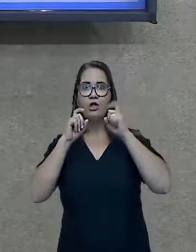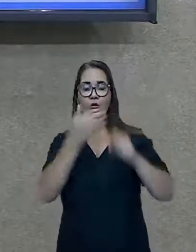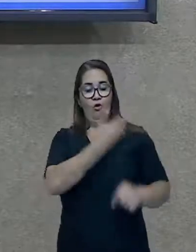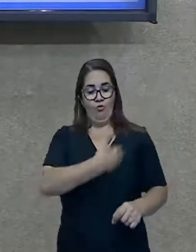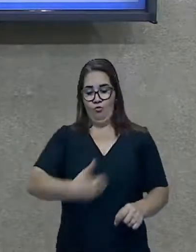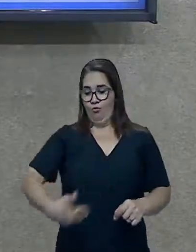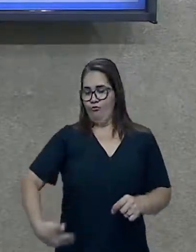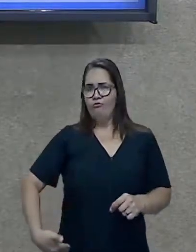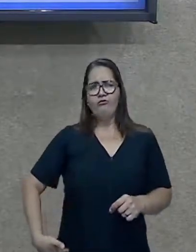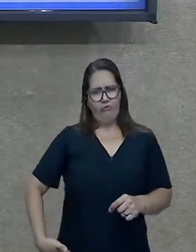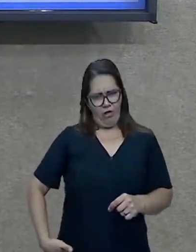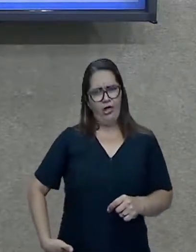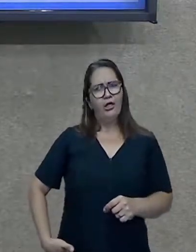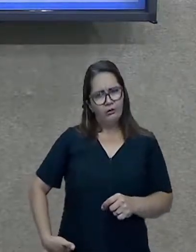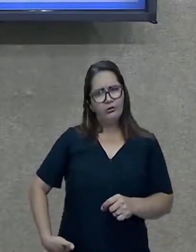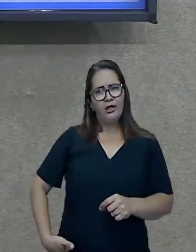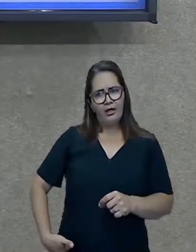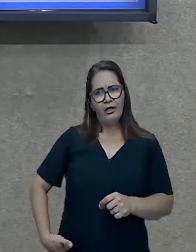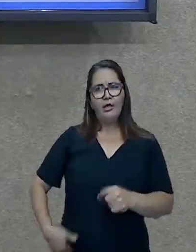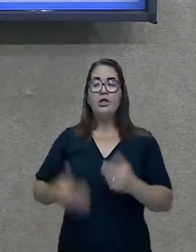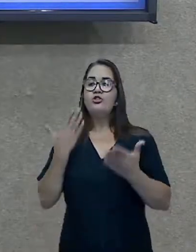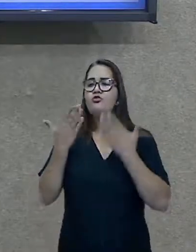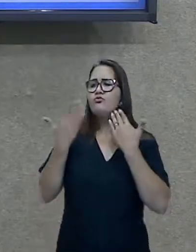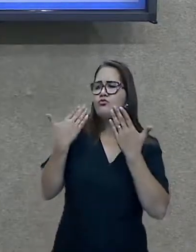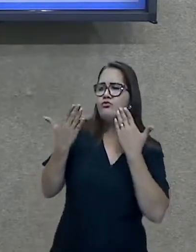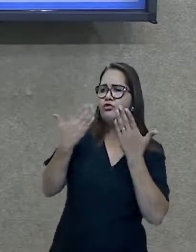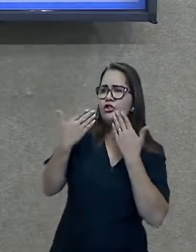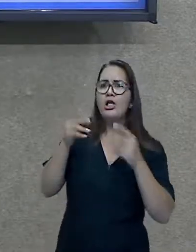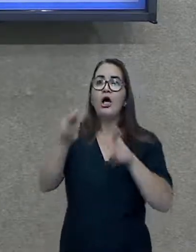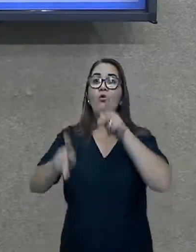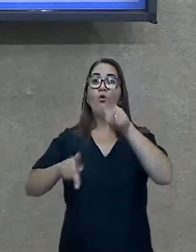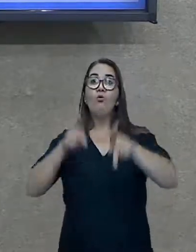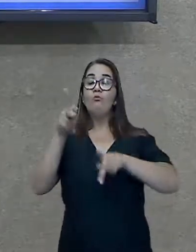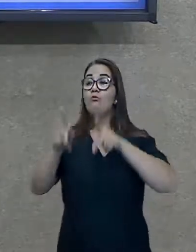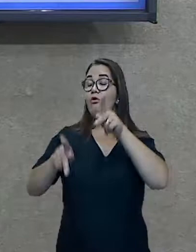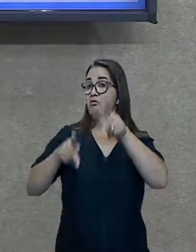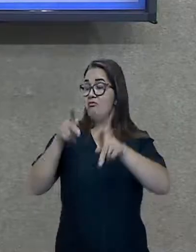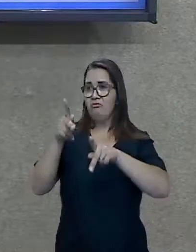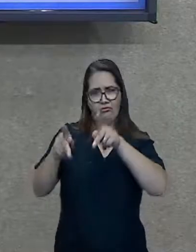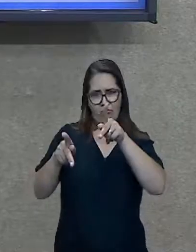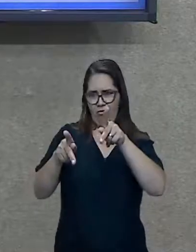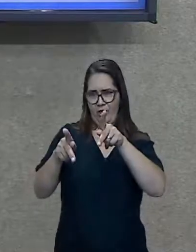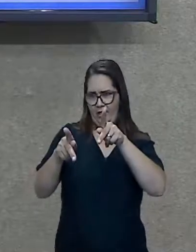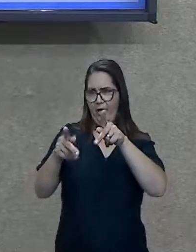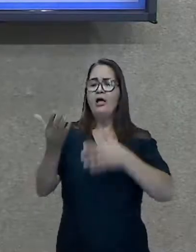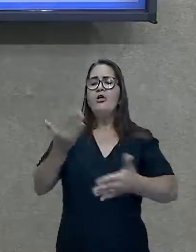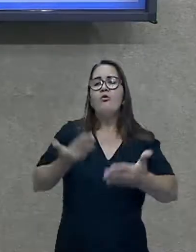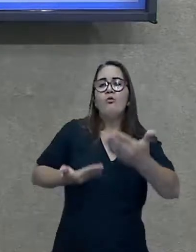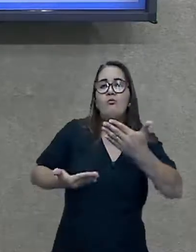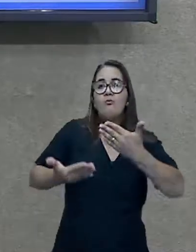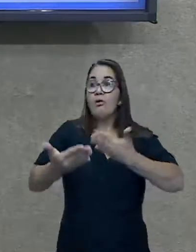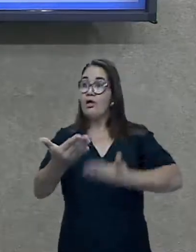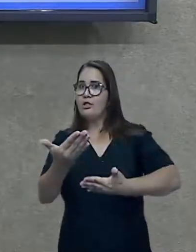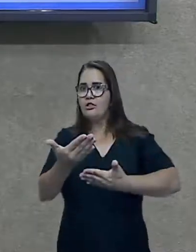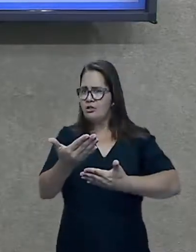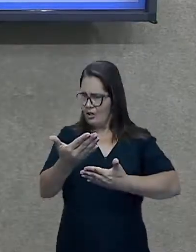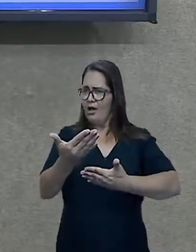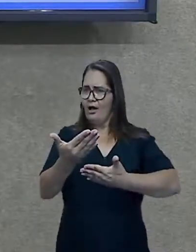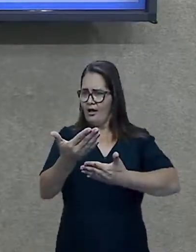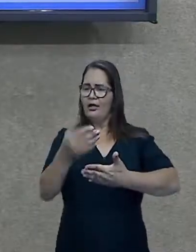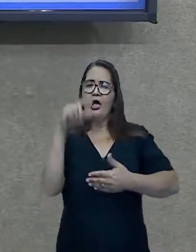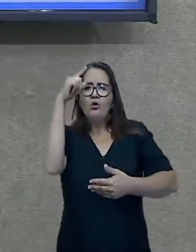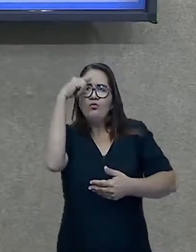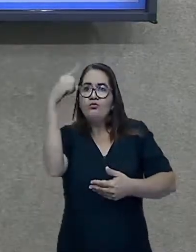podia tratar dos seus assuntos e o povo discutir novidades